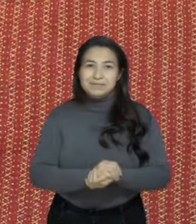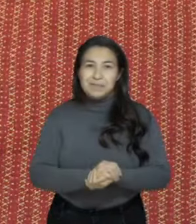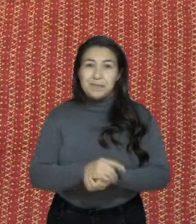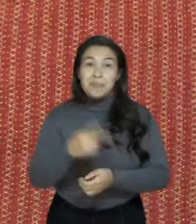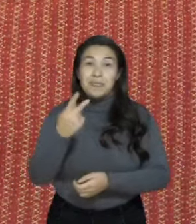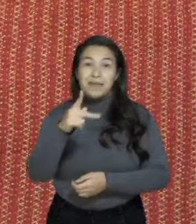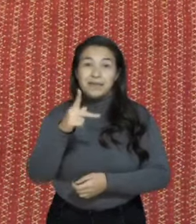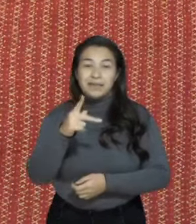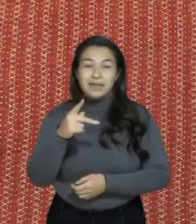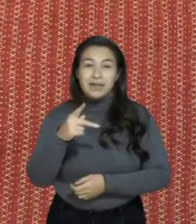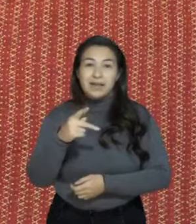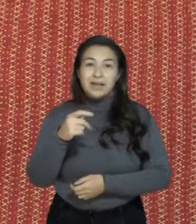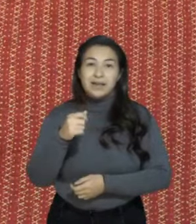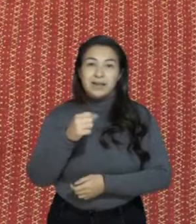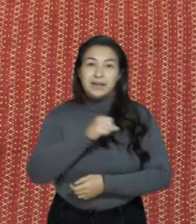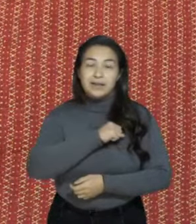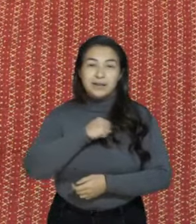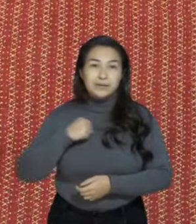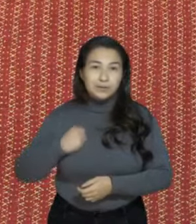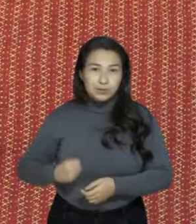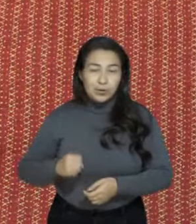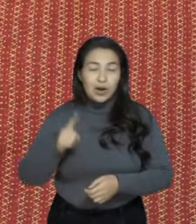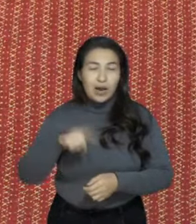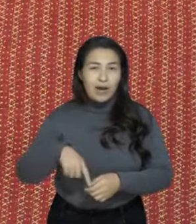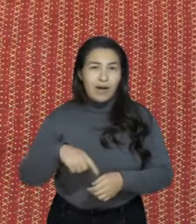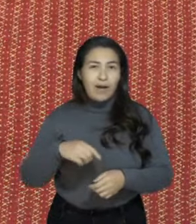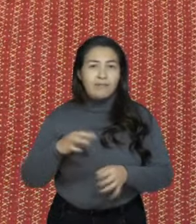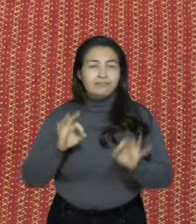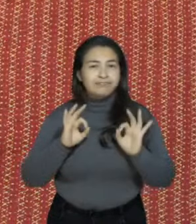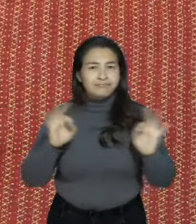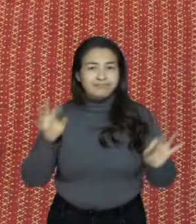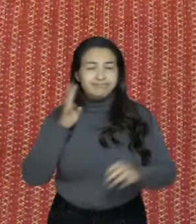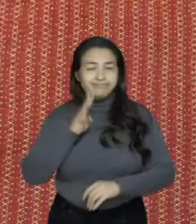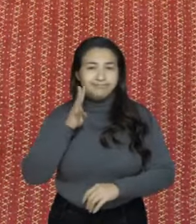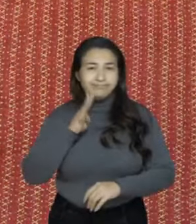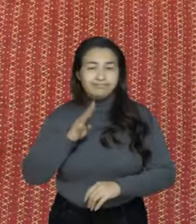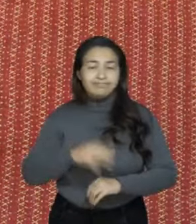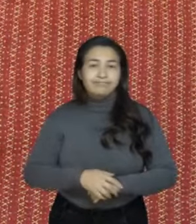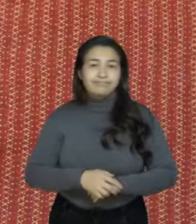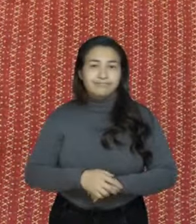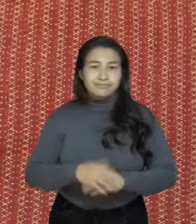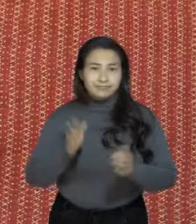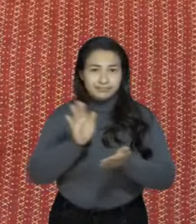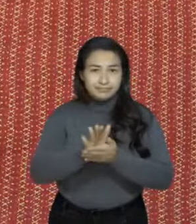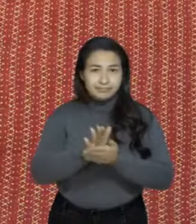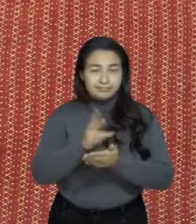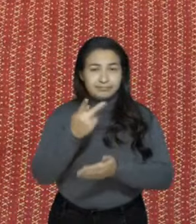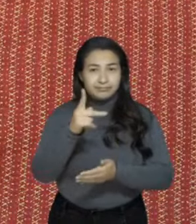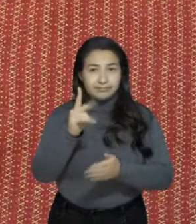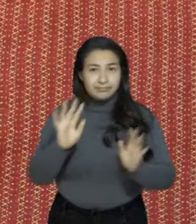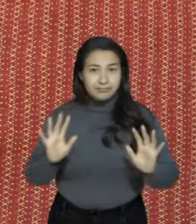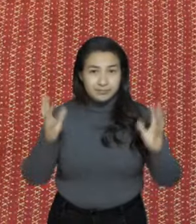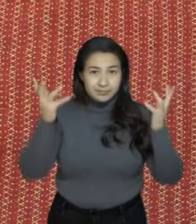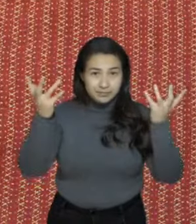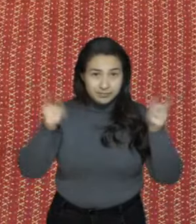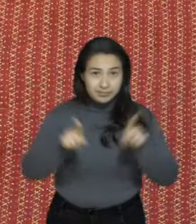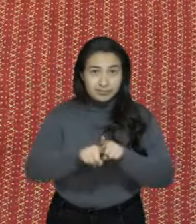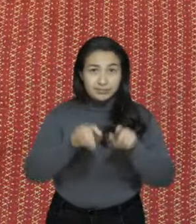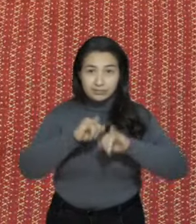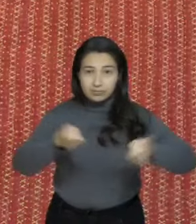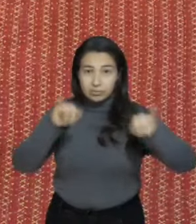dele mora do lado muito querida Então acho que o povo merece e queremos prestigiar vamos estar presente Parabéns pela festa parabéns pela divulgação